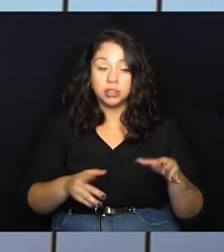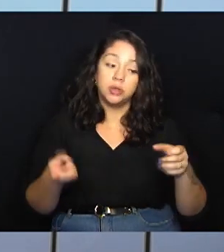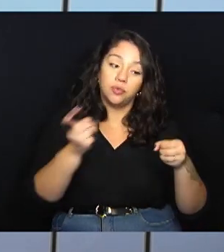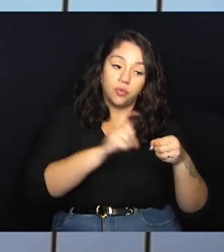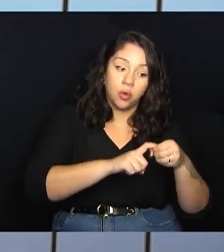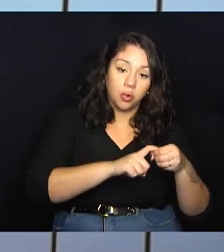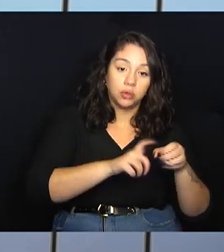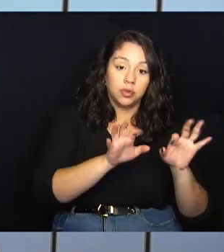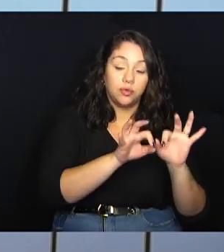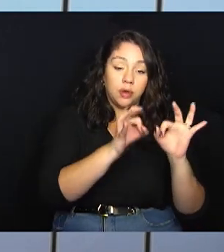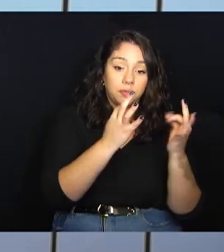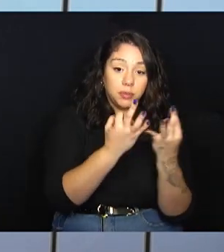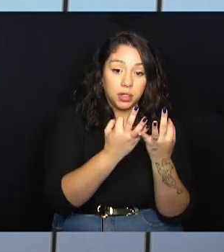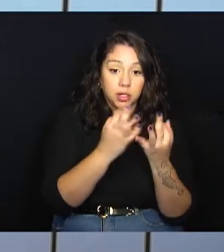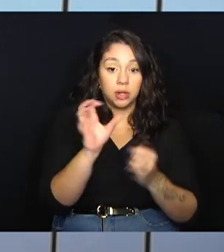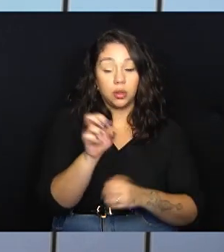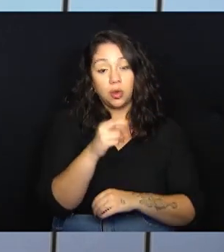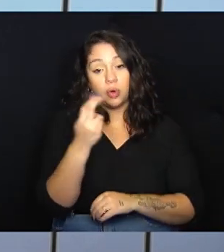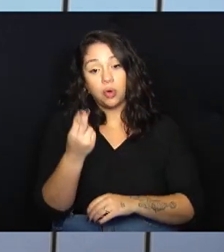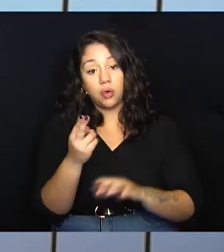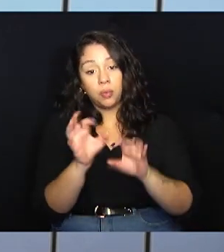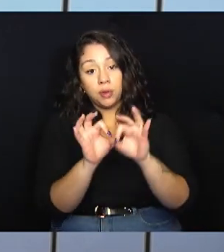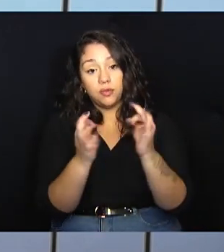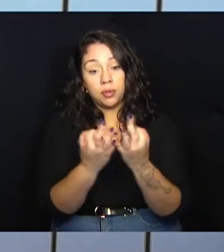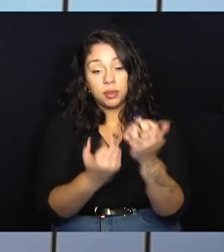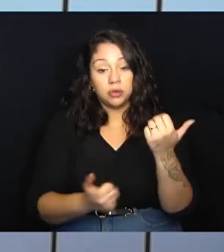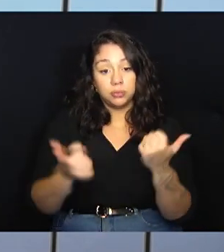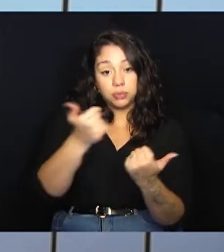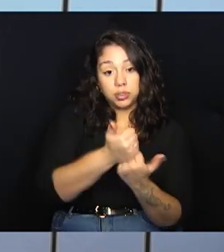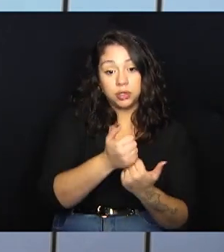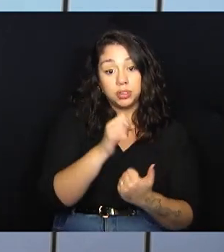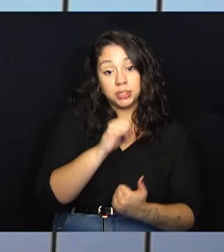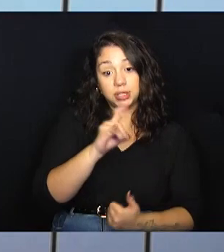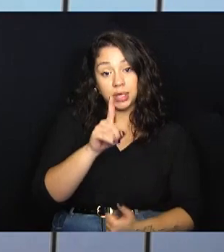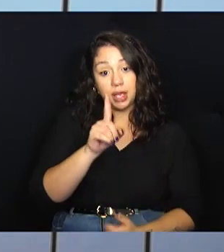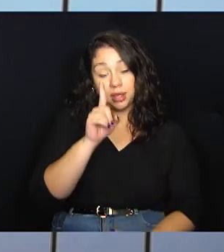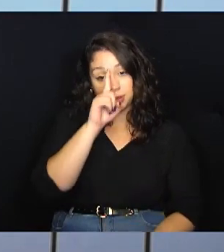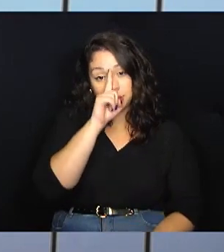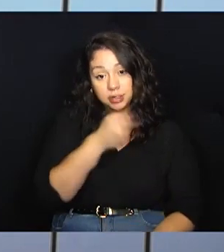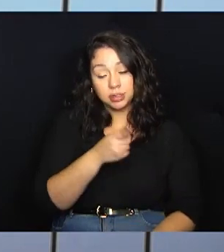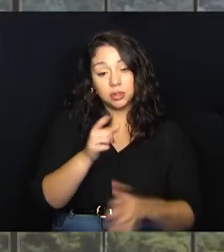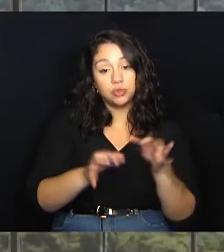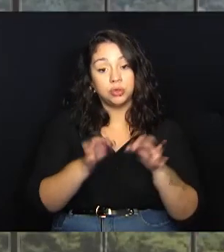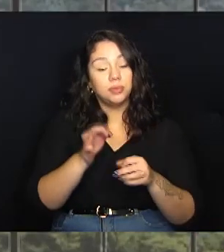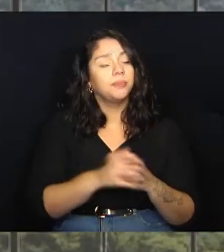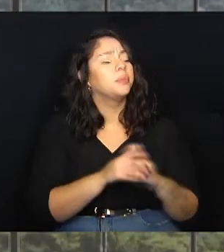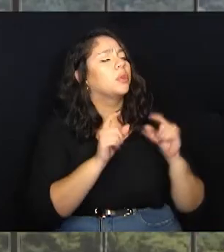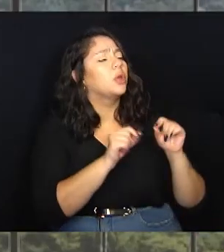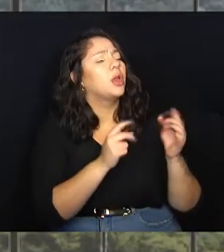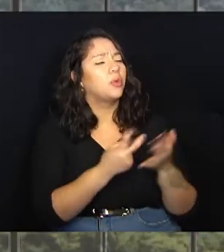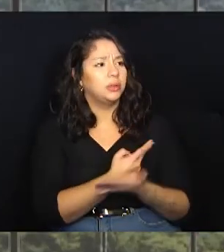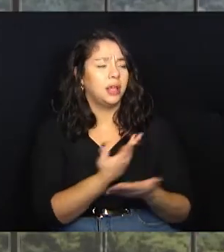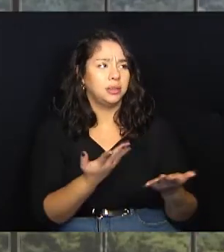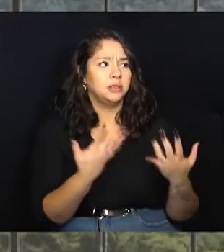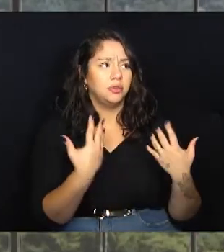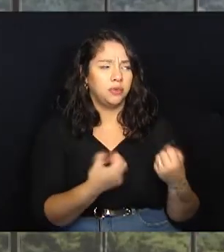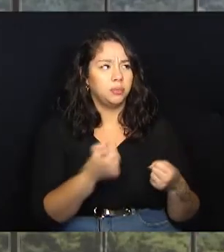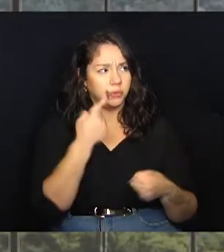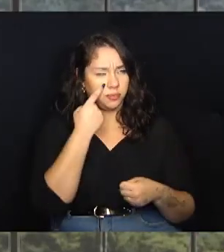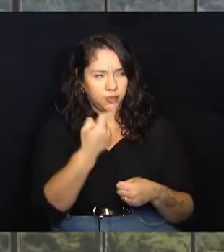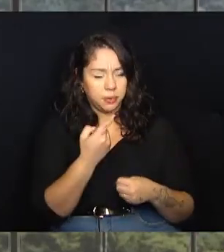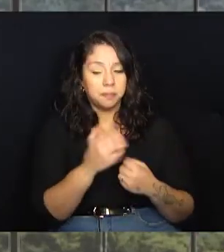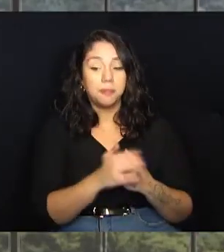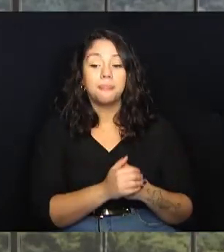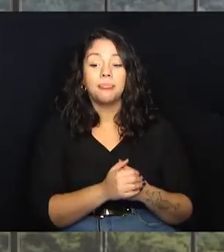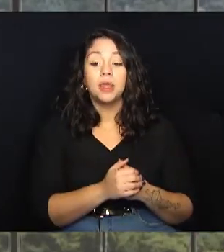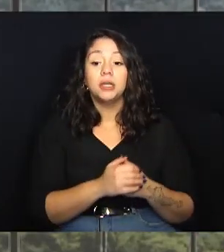de origem ou para a família substituta, se for essa a decisão. O que acontece então, Zezé? Vamos colocar na prática. A criança,